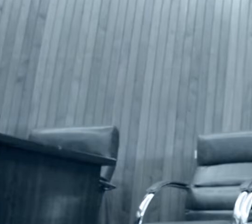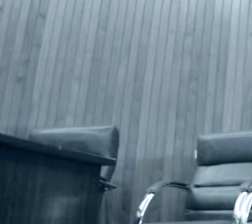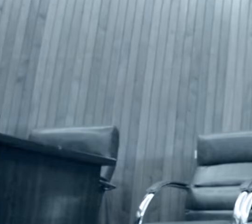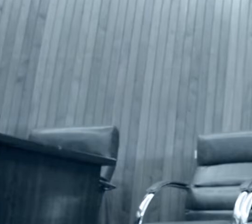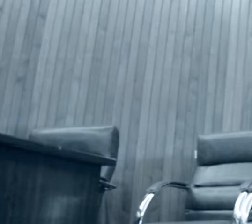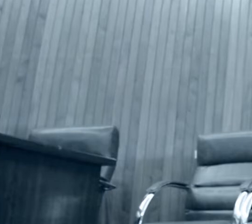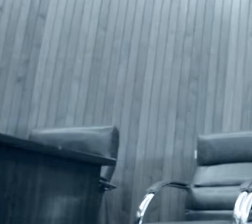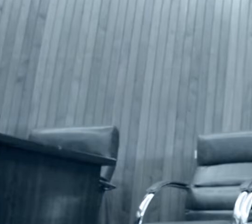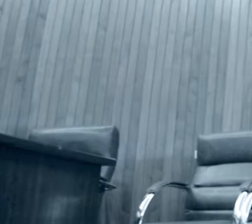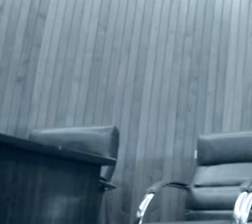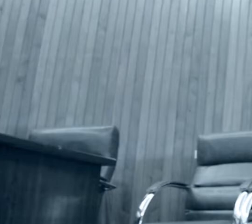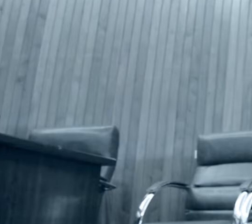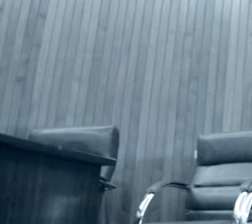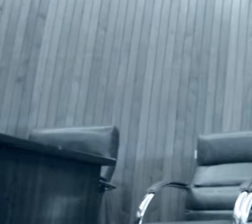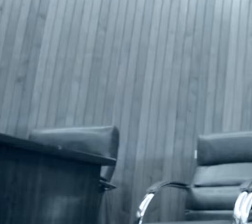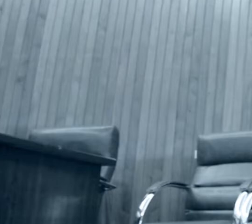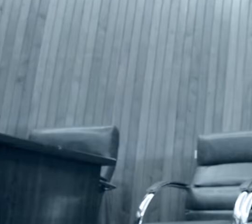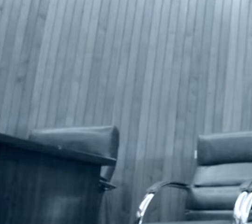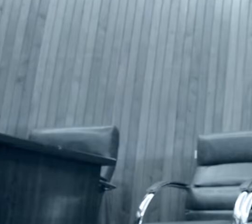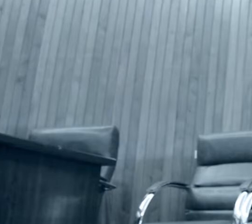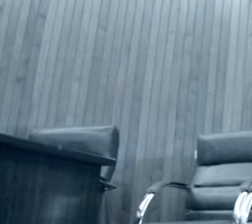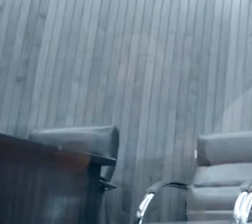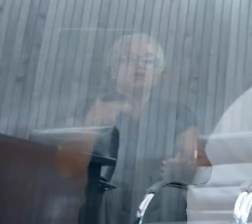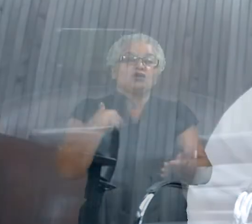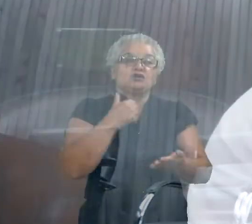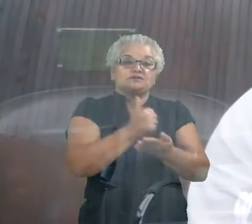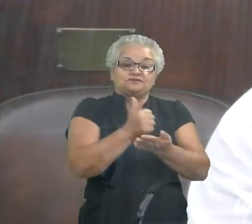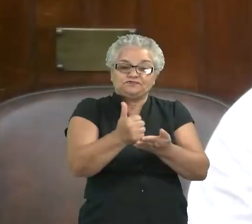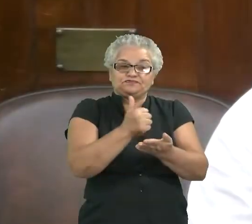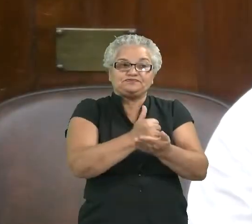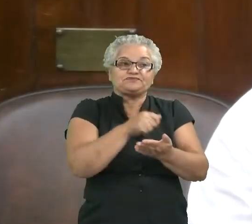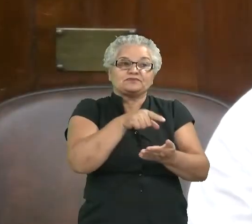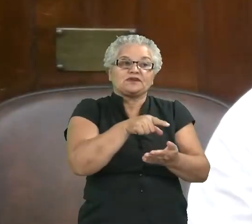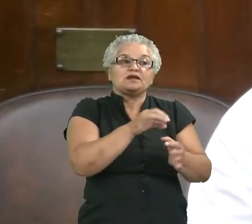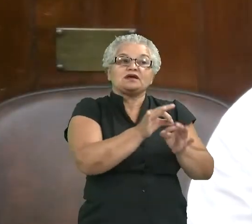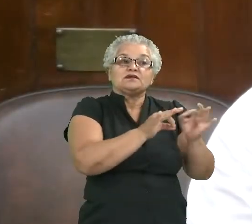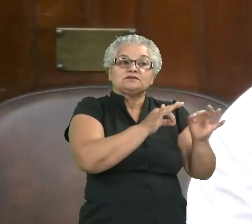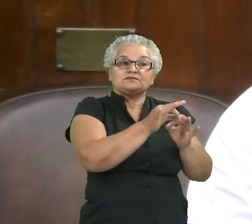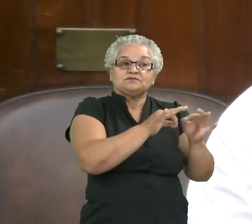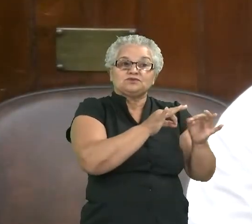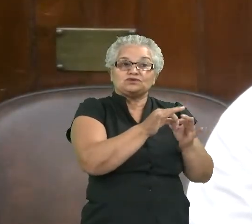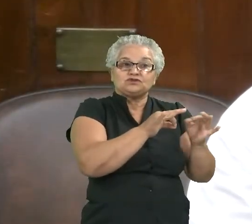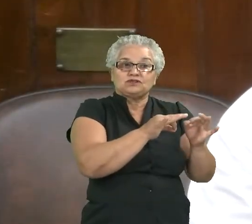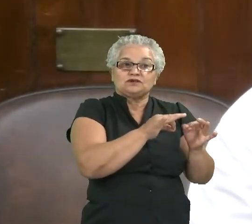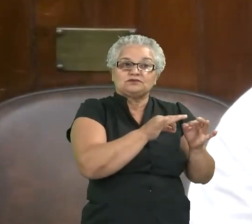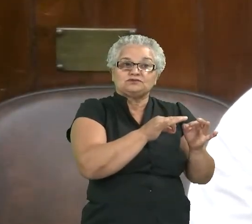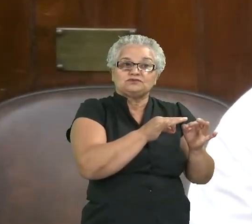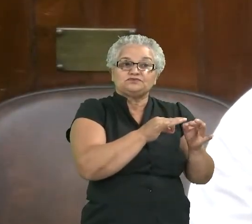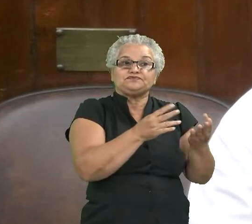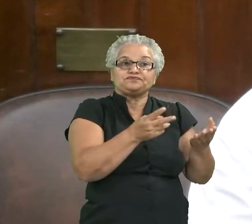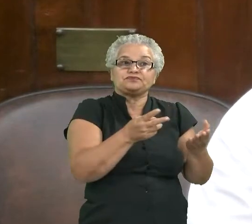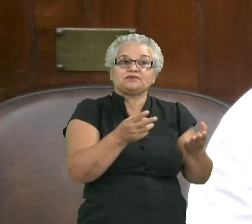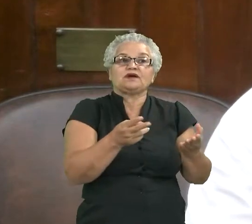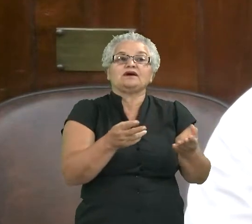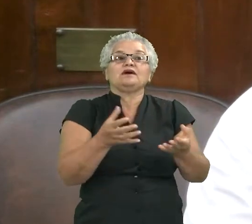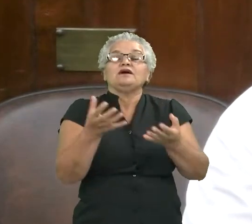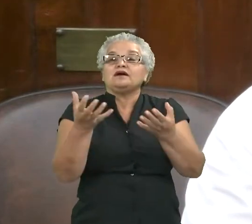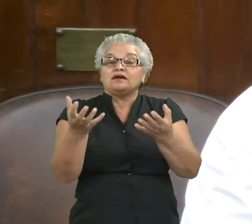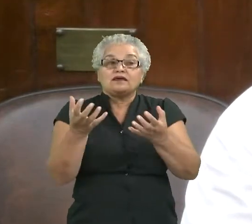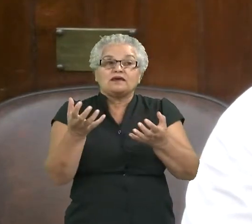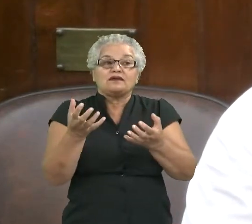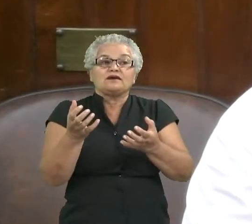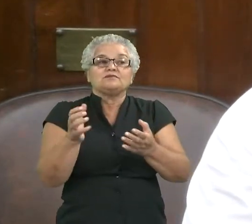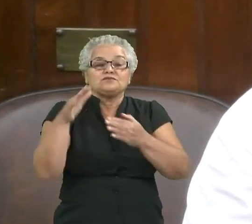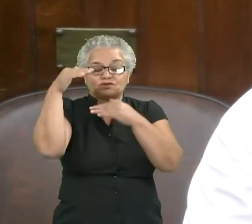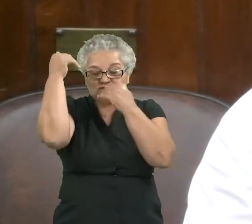Isabel Fogaça de Oliveira. A homenageada faleceu em 1997. Isabel Fogaça de Oliveira era irmã de